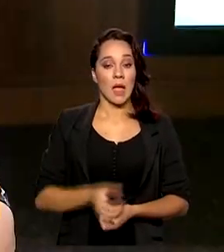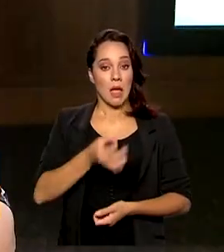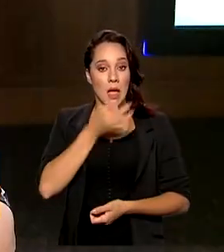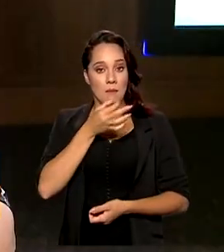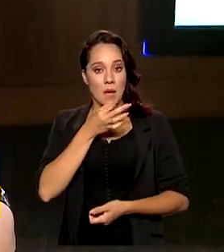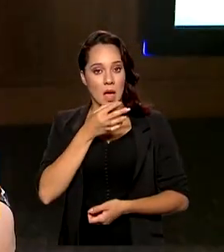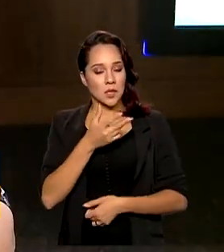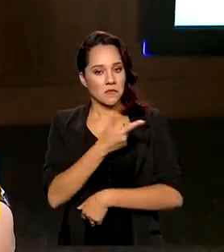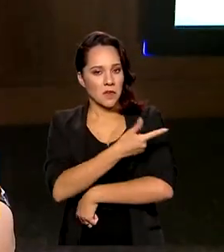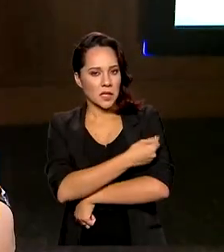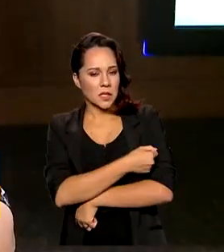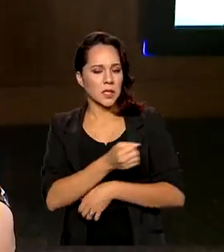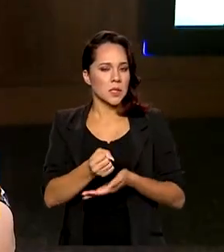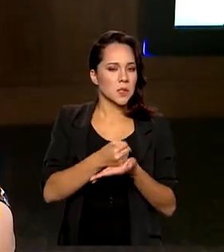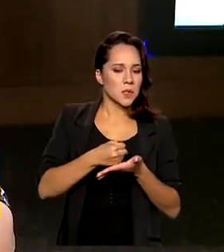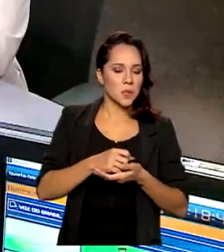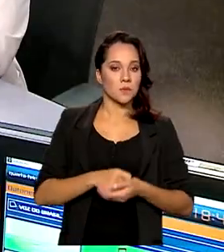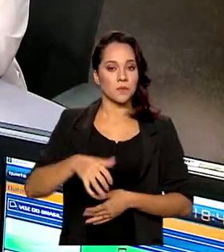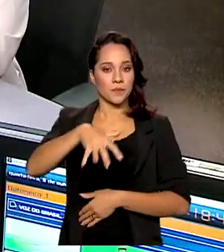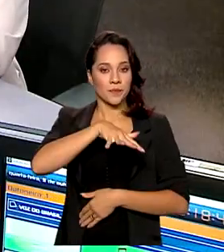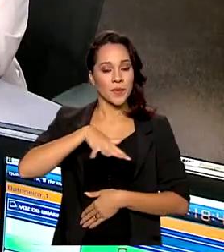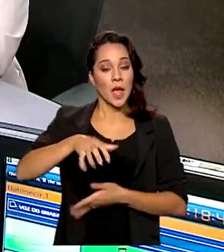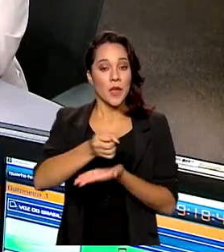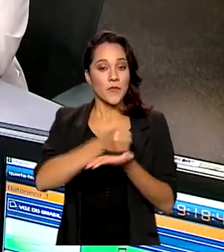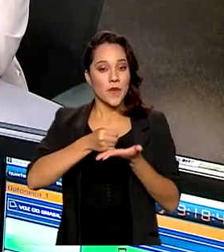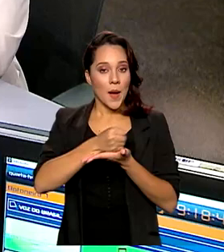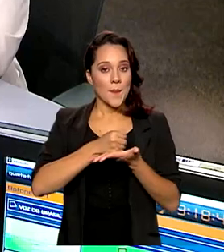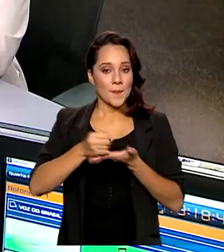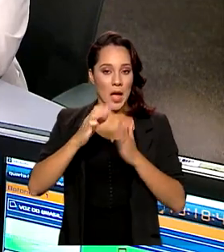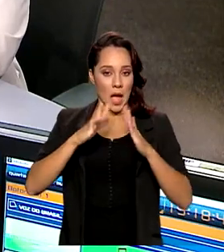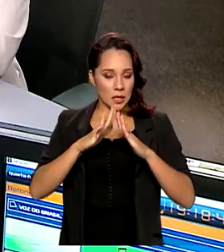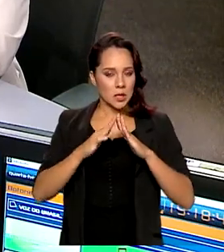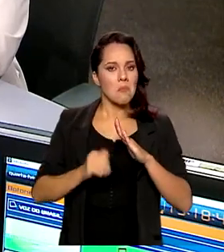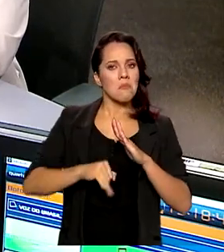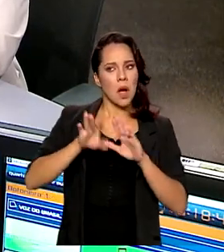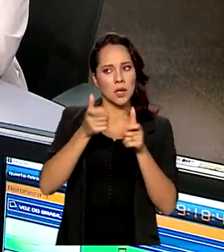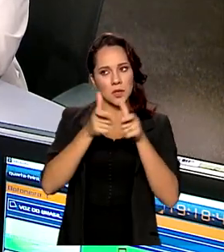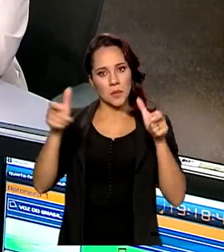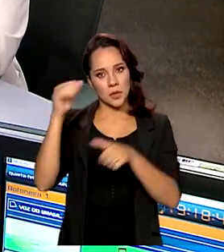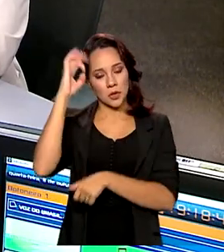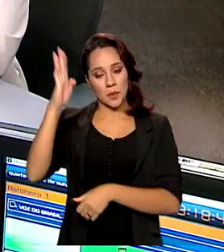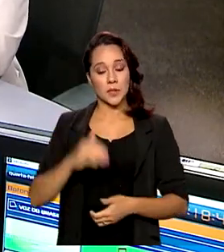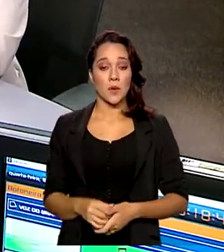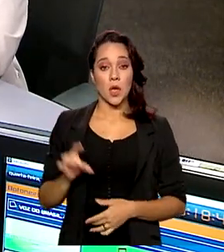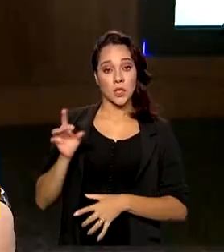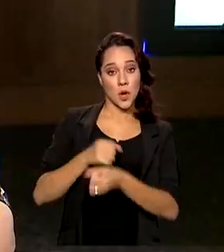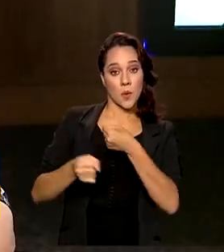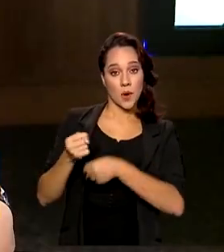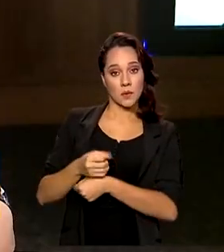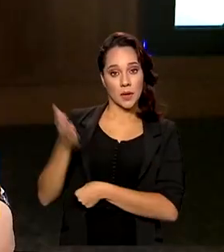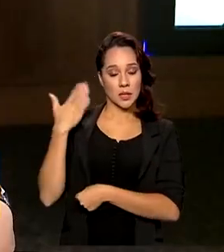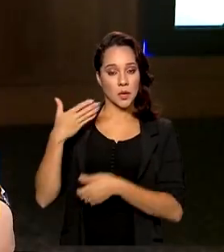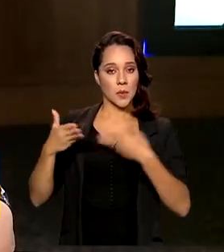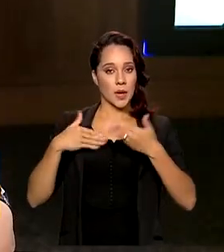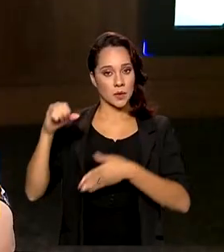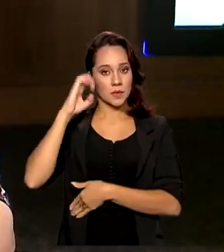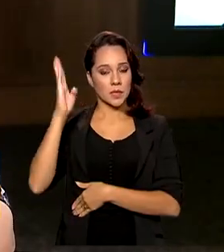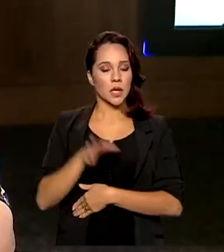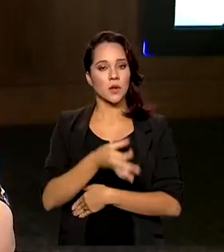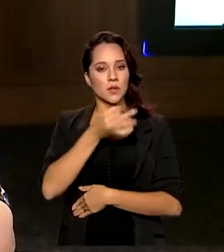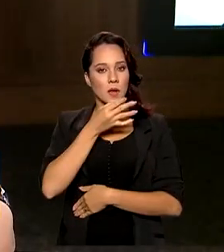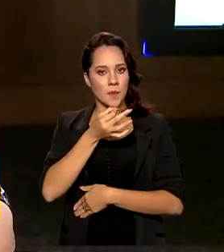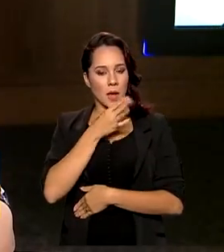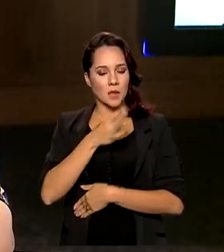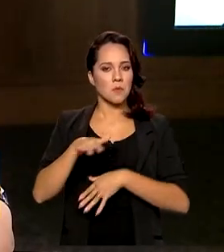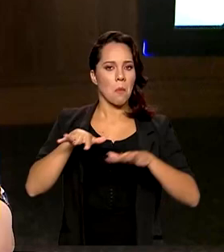Remédios, vacinas, insumos. O setor farmacêutico cresce cada vez mais no Brasil. Só no ano passado, o mercado brasileiro de